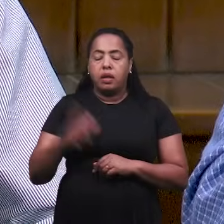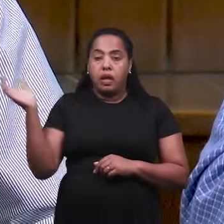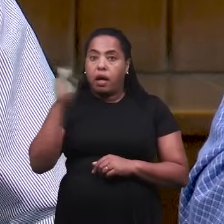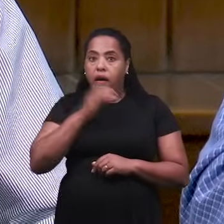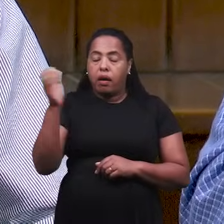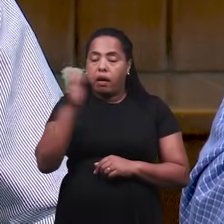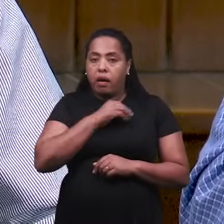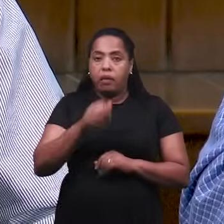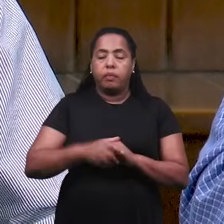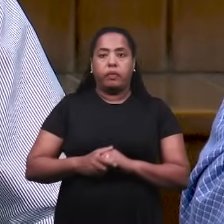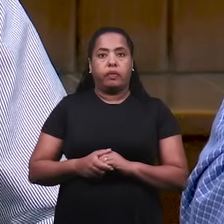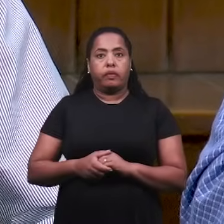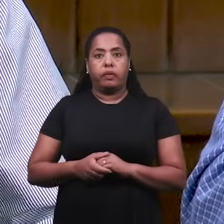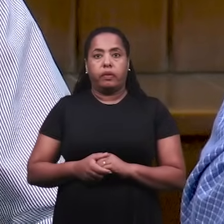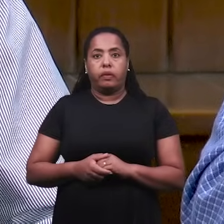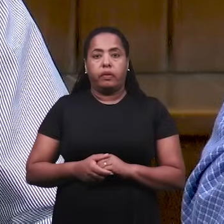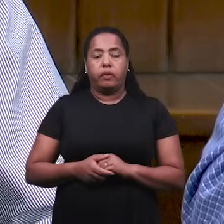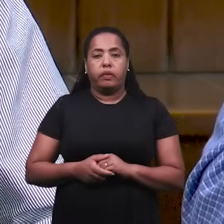repentinamente,